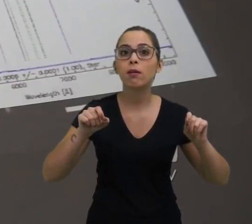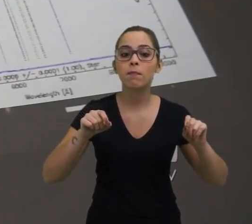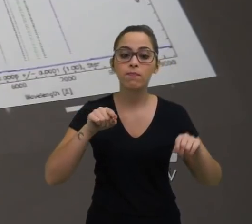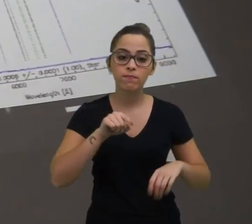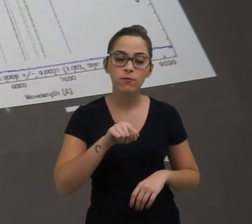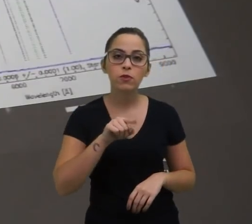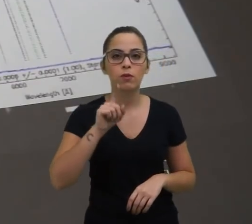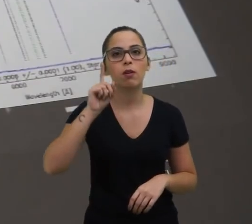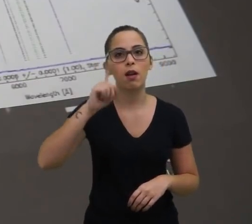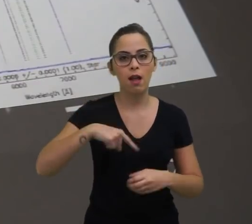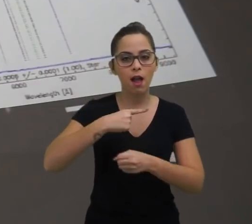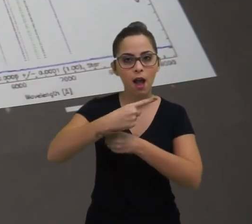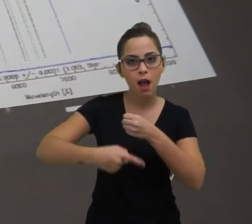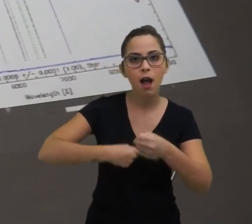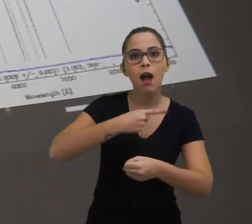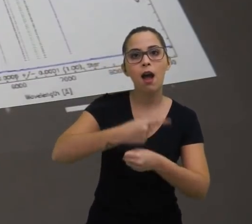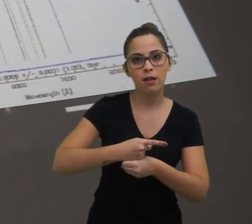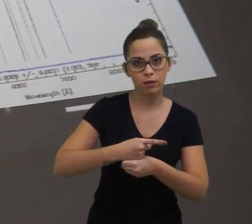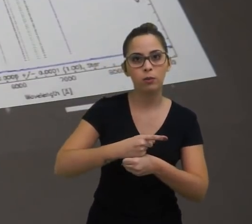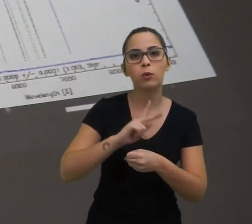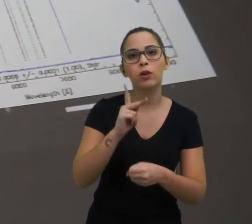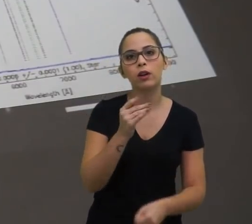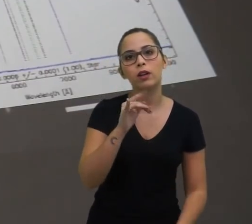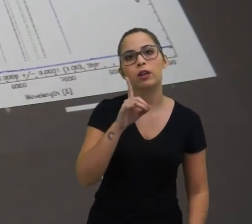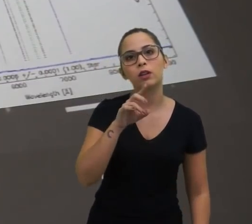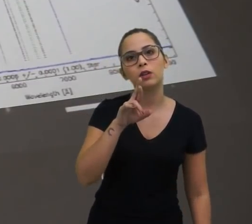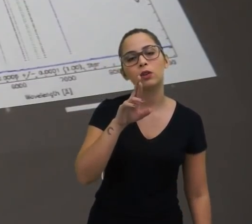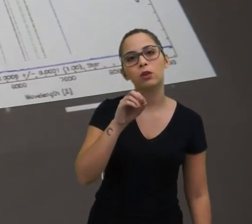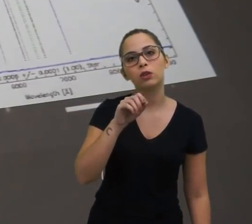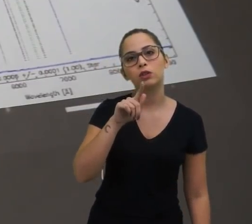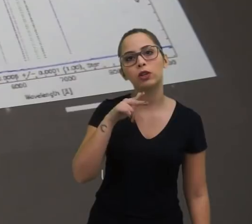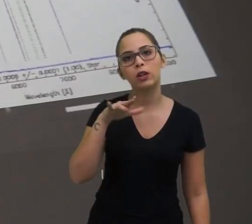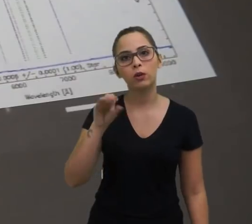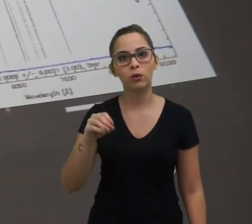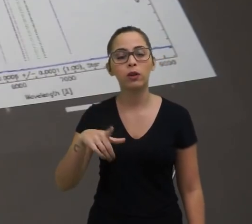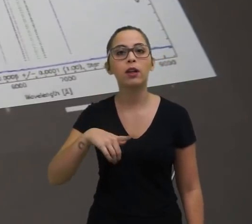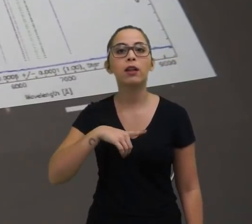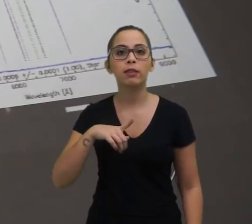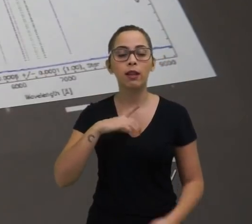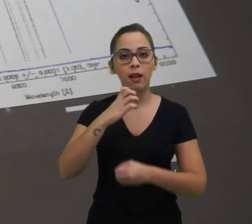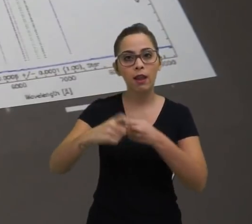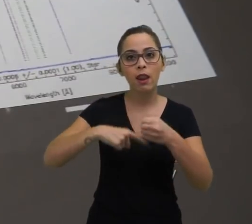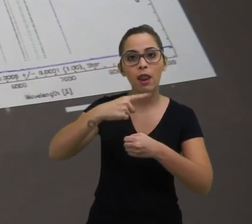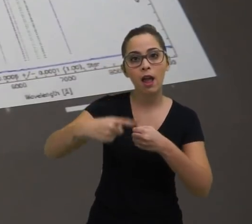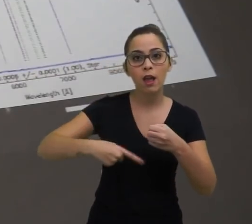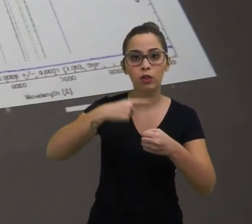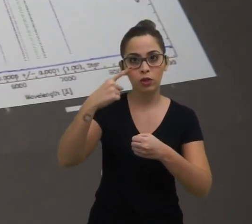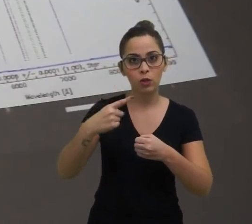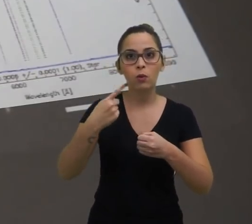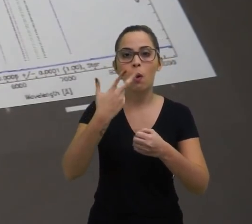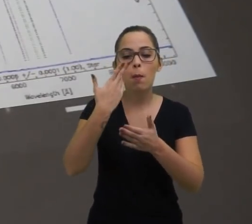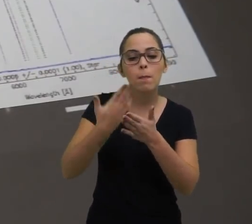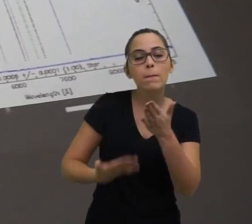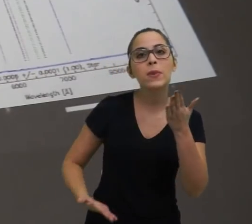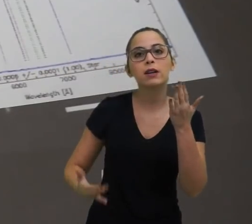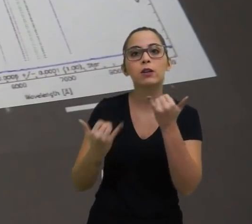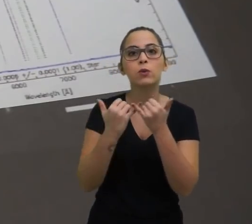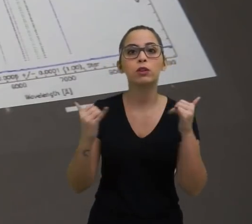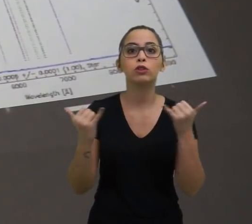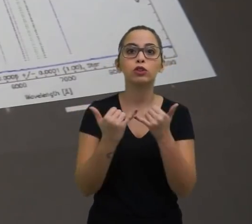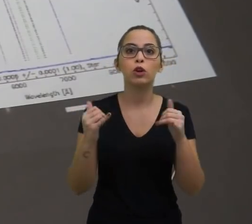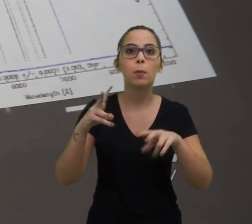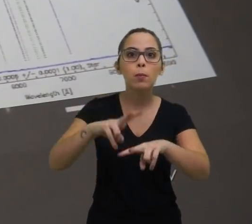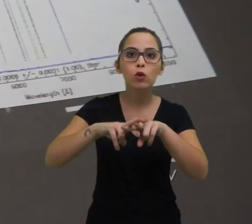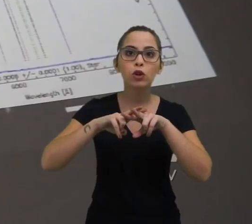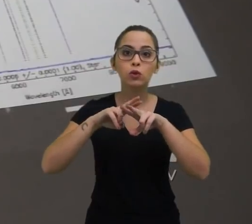E essa luz está exatamente onde tu espera encontrar, desde que tu considere que está tudo desviado para o vermelho, porque esse